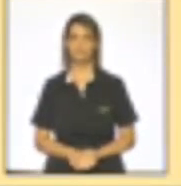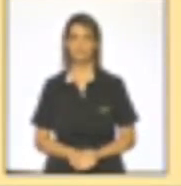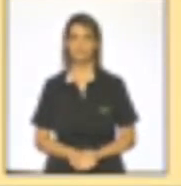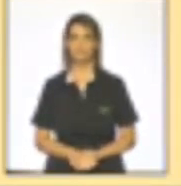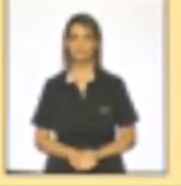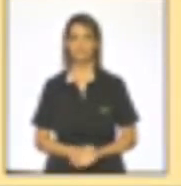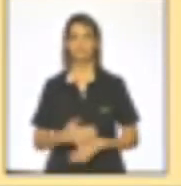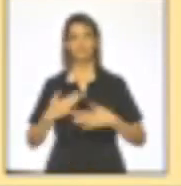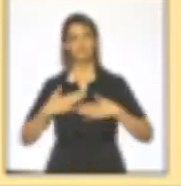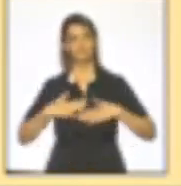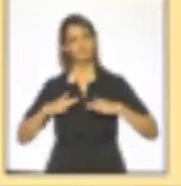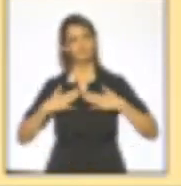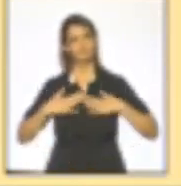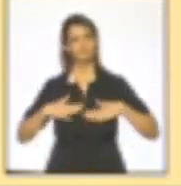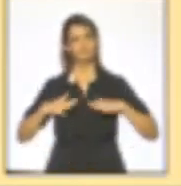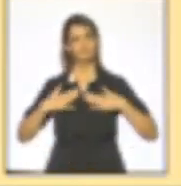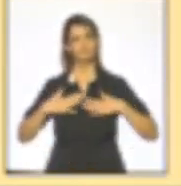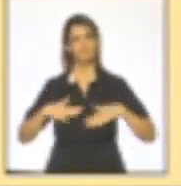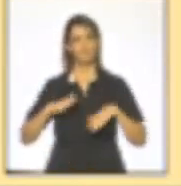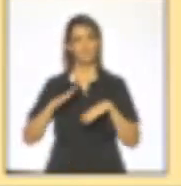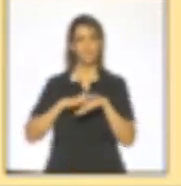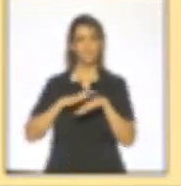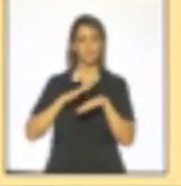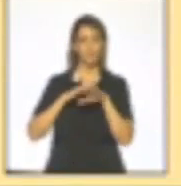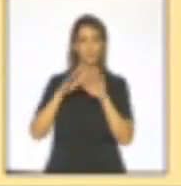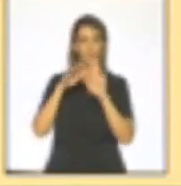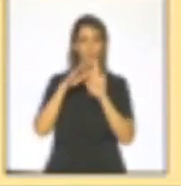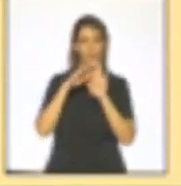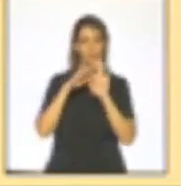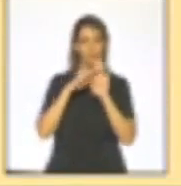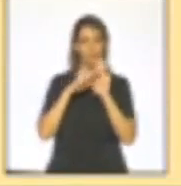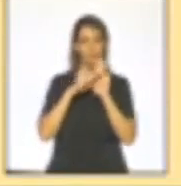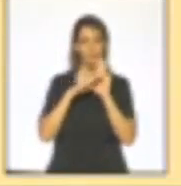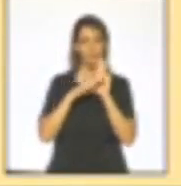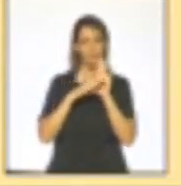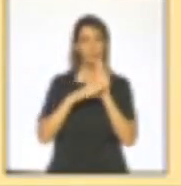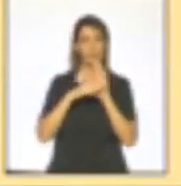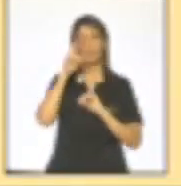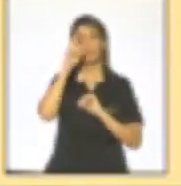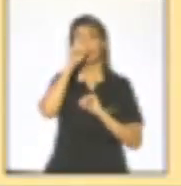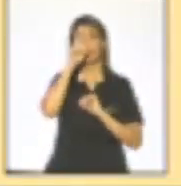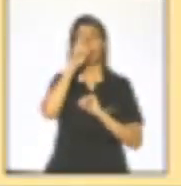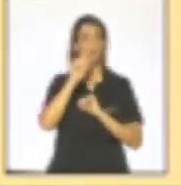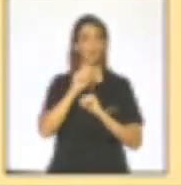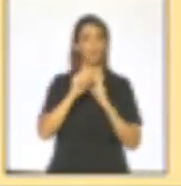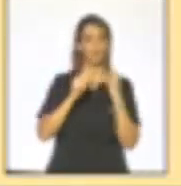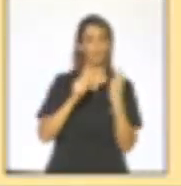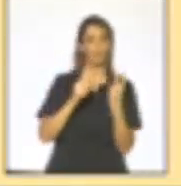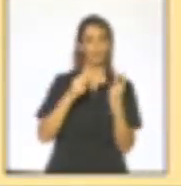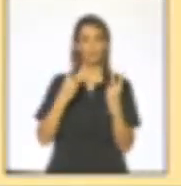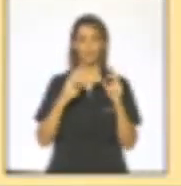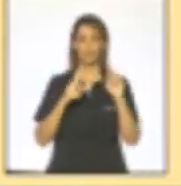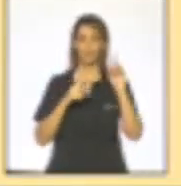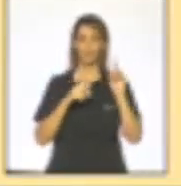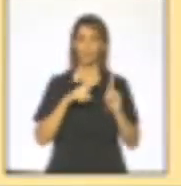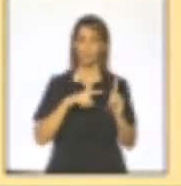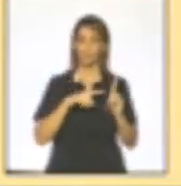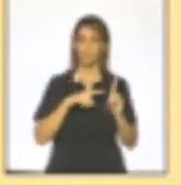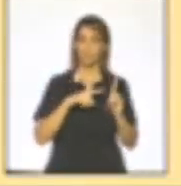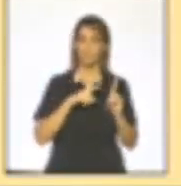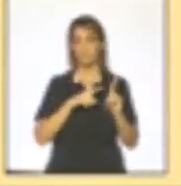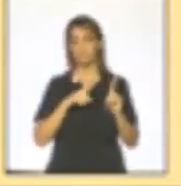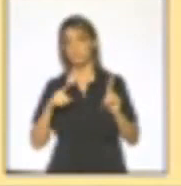Faça com calma, faça por etapas, né? Lembrando que é de dois em dois, da direita para a